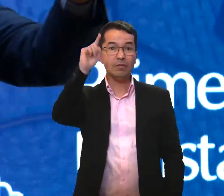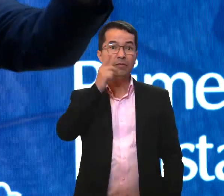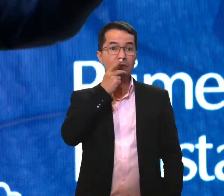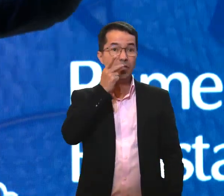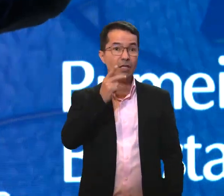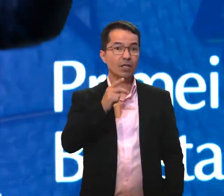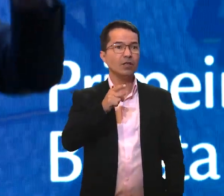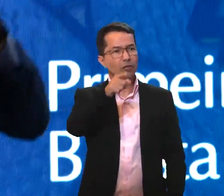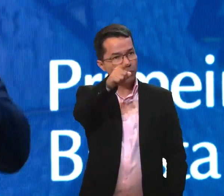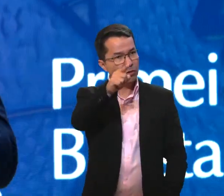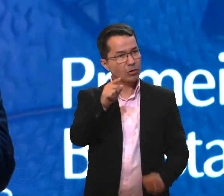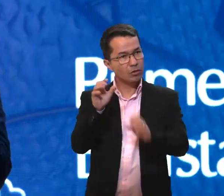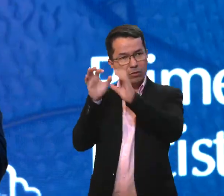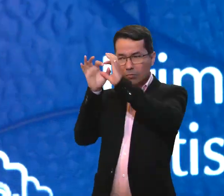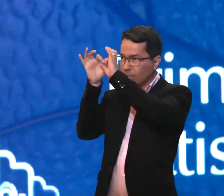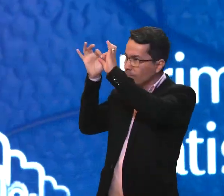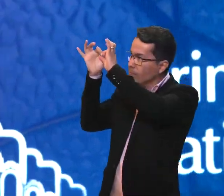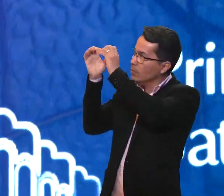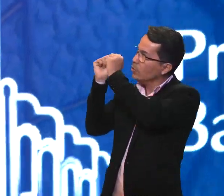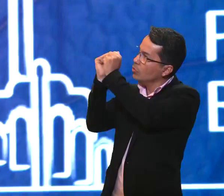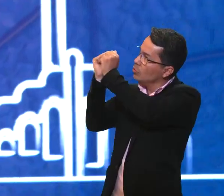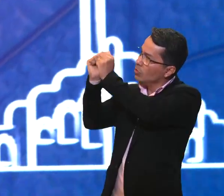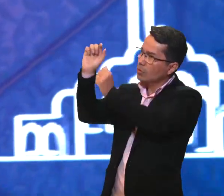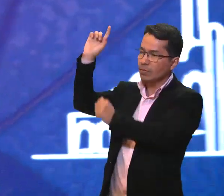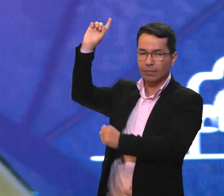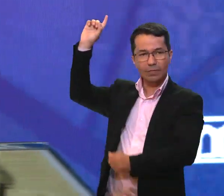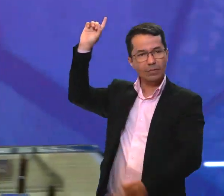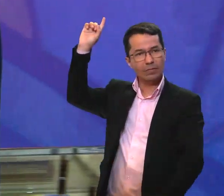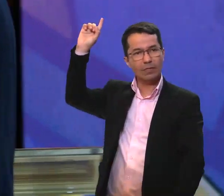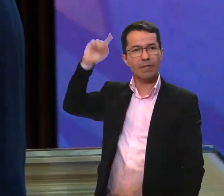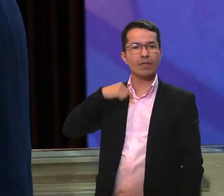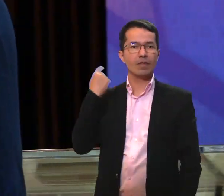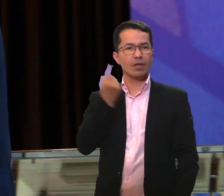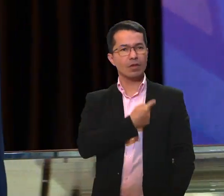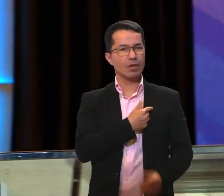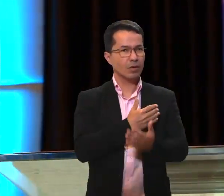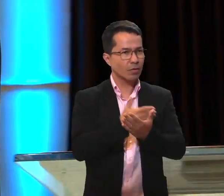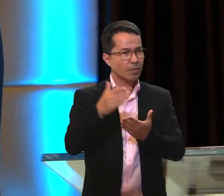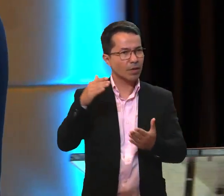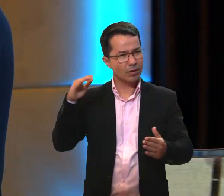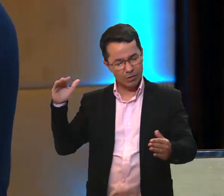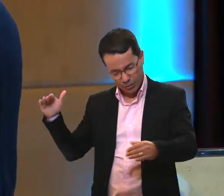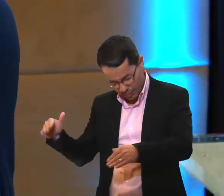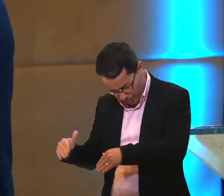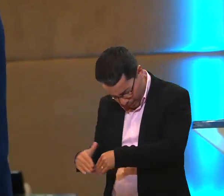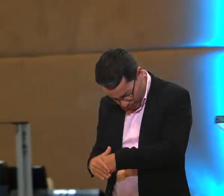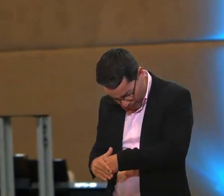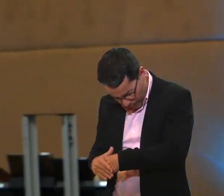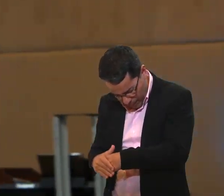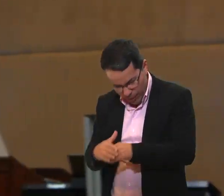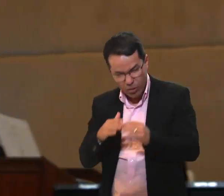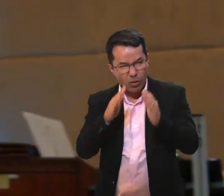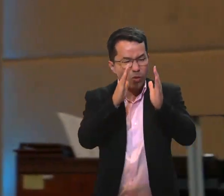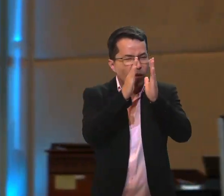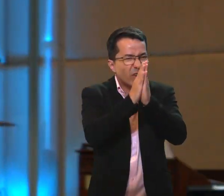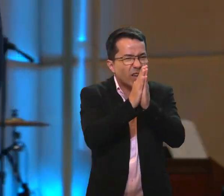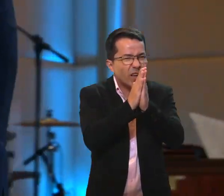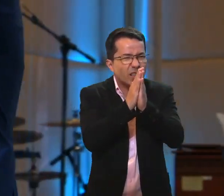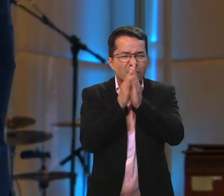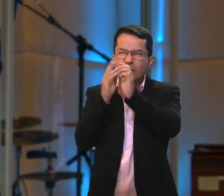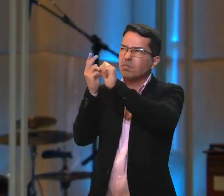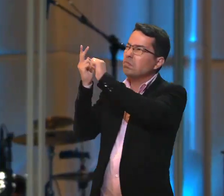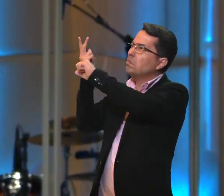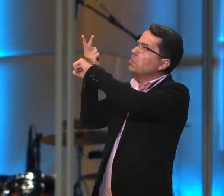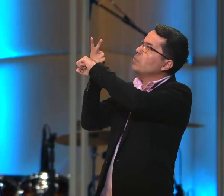esse caminho. E quando a gente segue as instruções, segue a